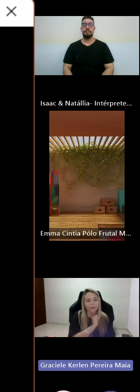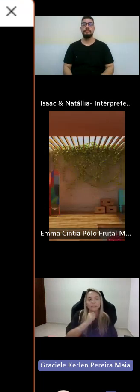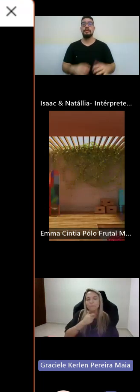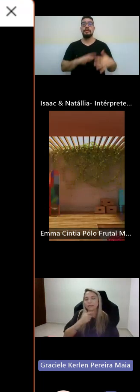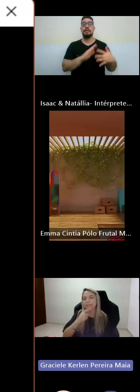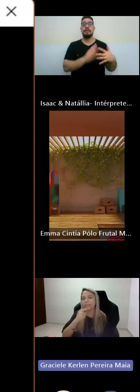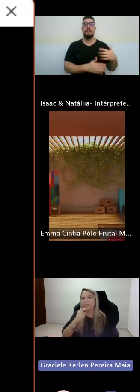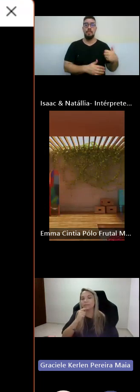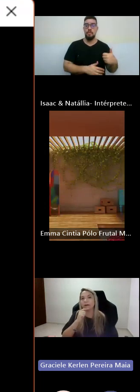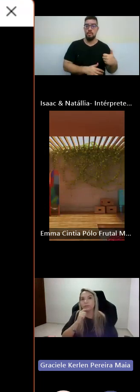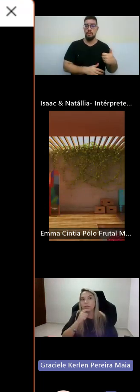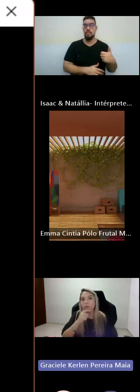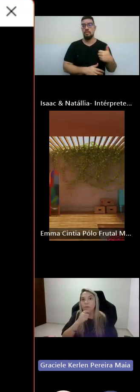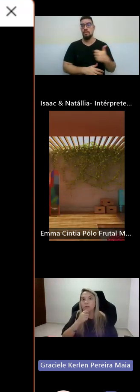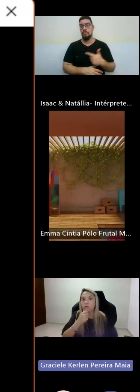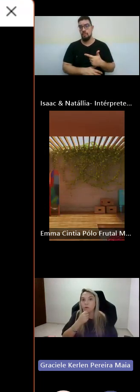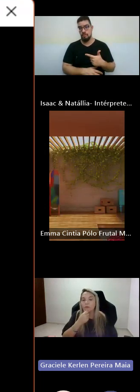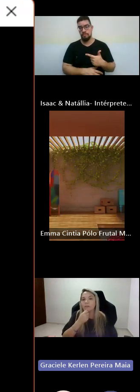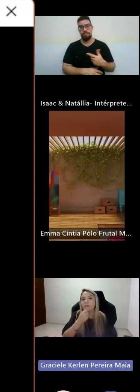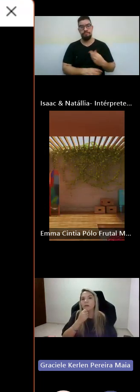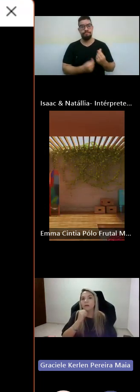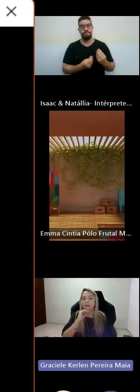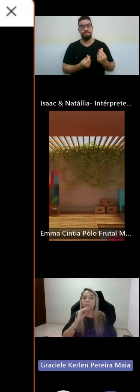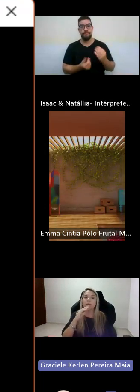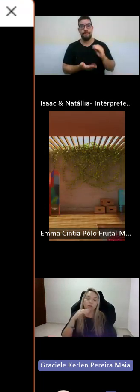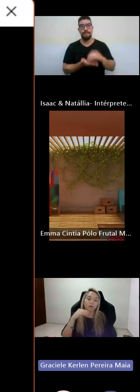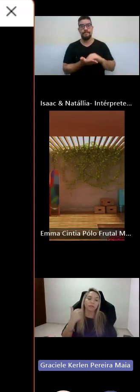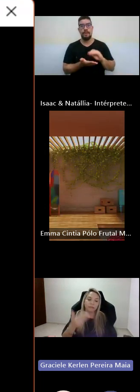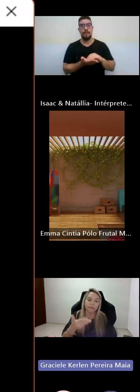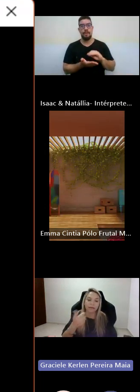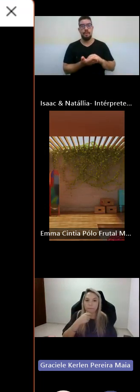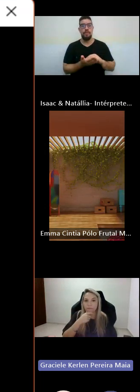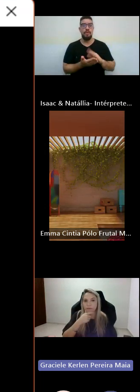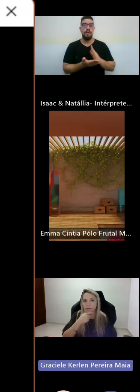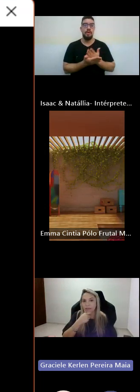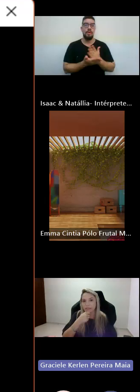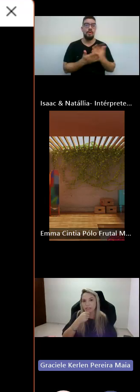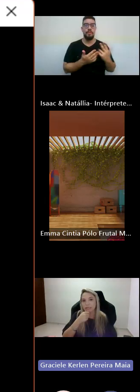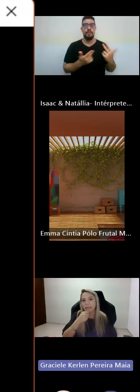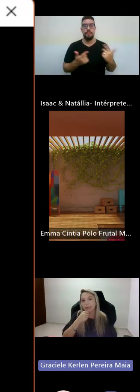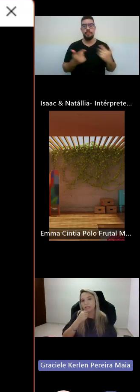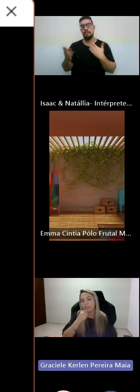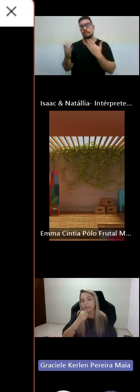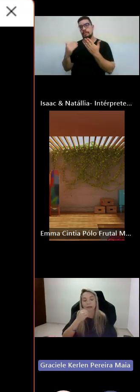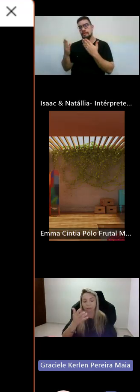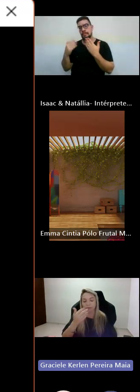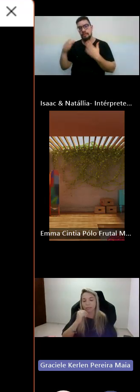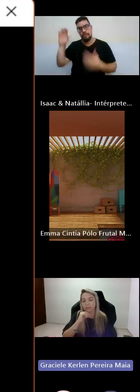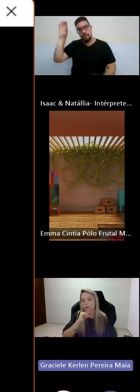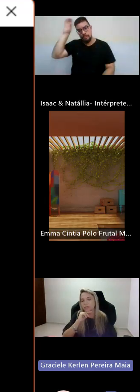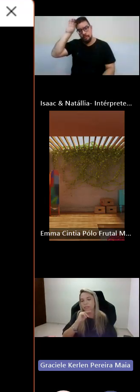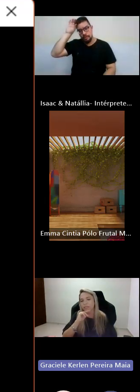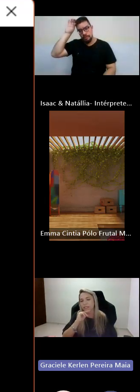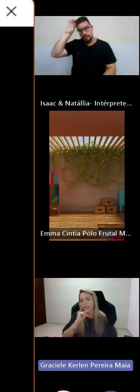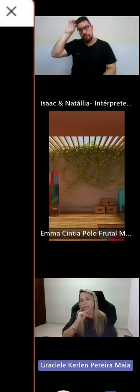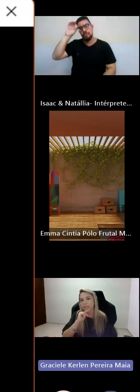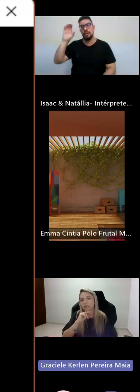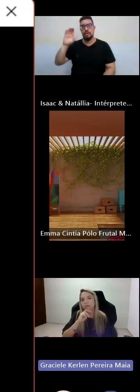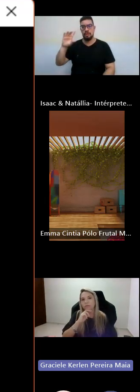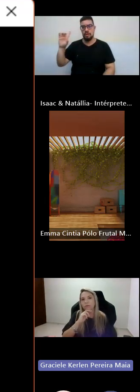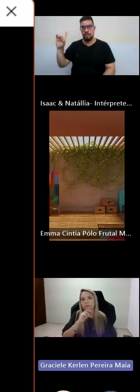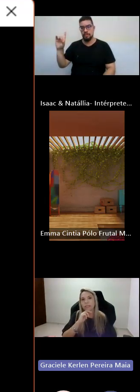Libras 2 e senti falta de algumas coisas que depois, trocando ideia com a professora Cristina, né, com a coordenadora, e a